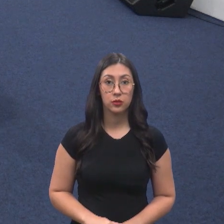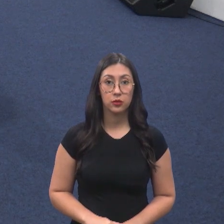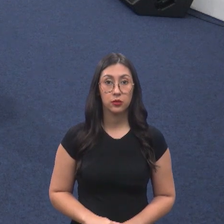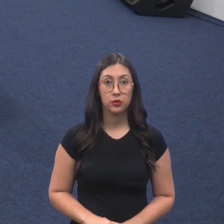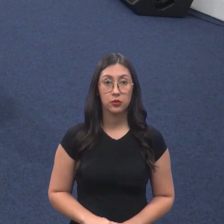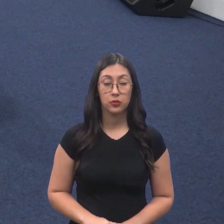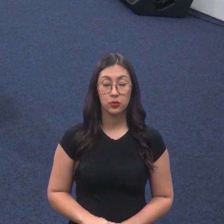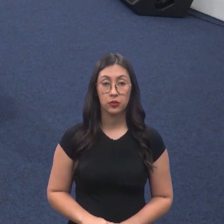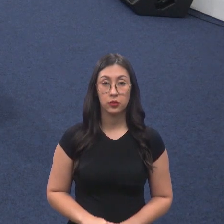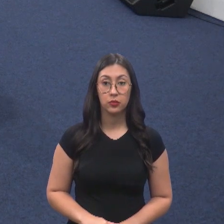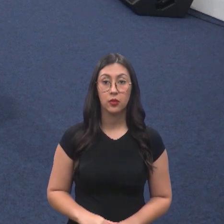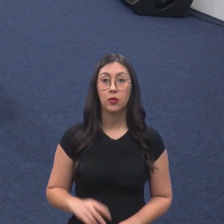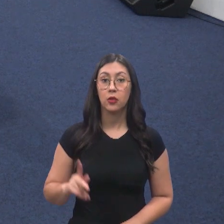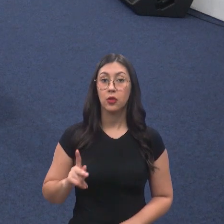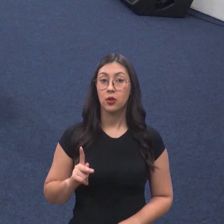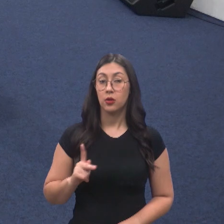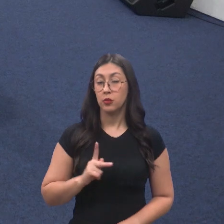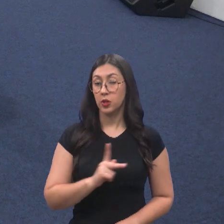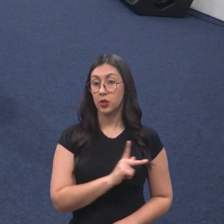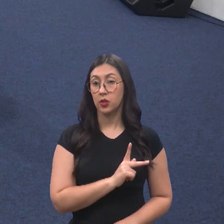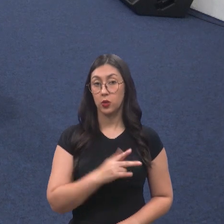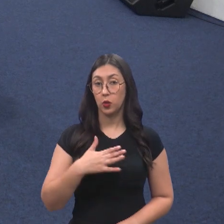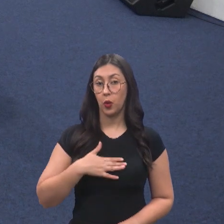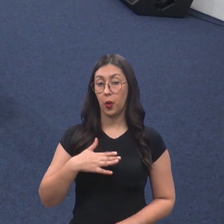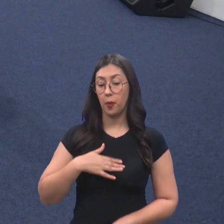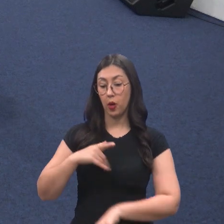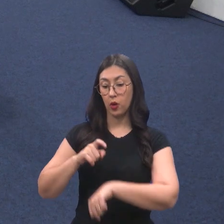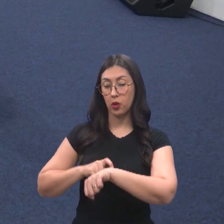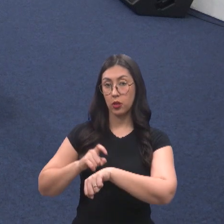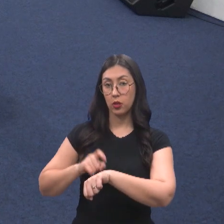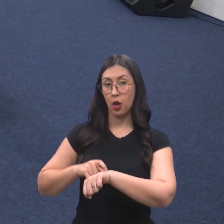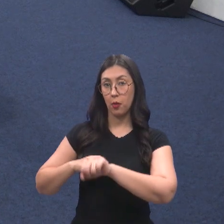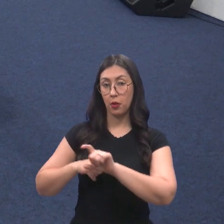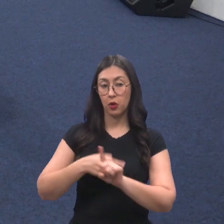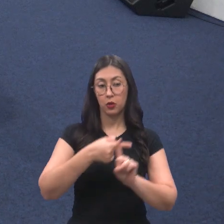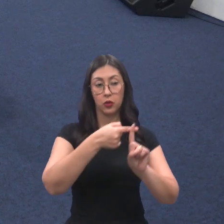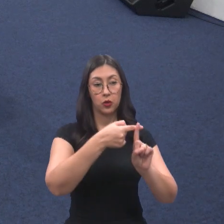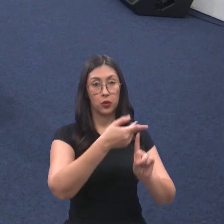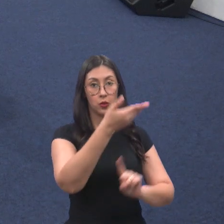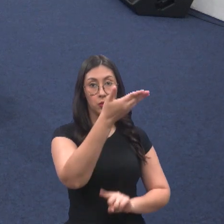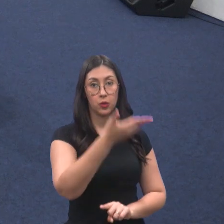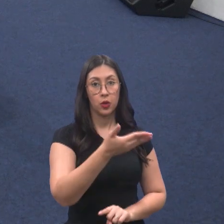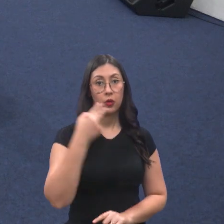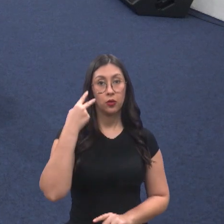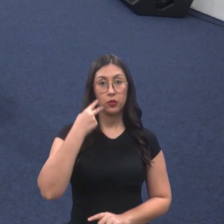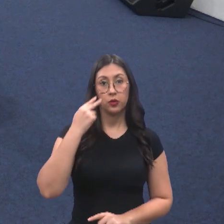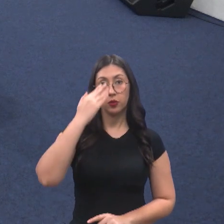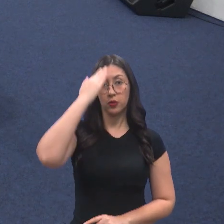Senhor presidente, passar o tempo da liderança ao nobre vereador Apolinário.